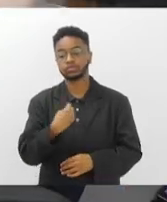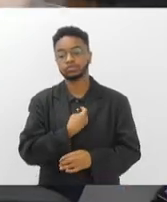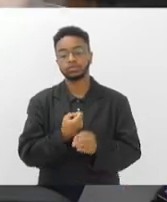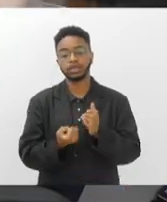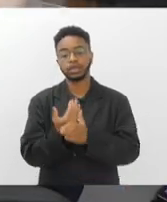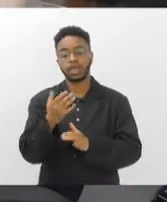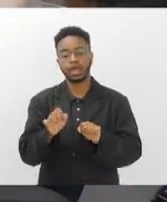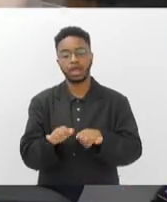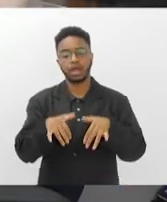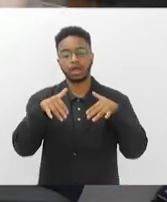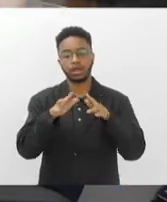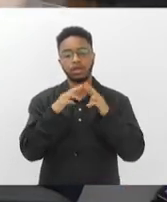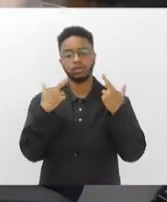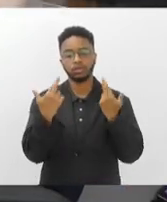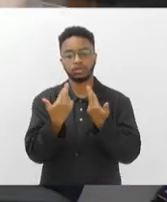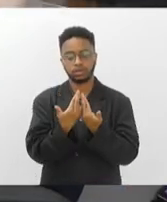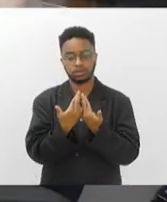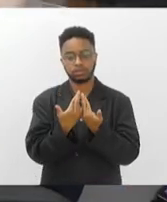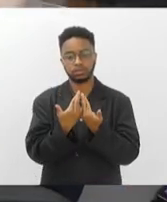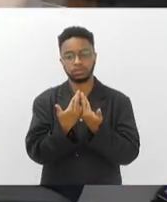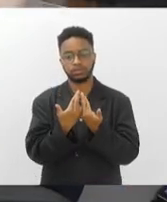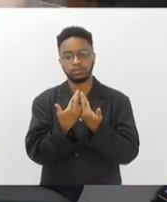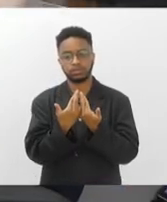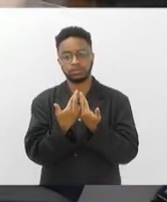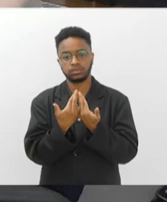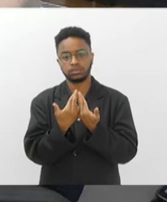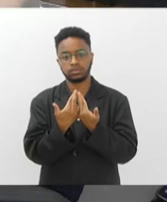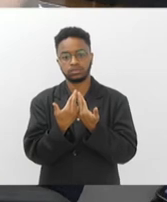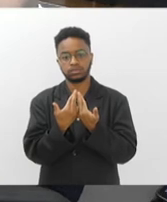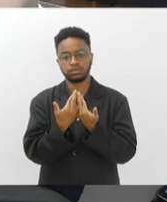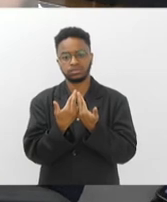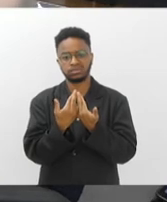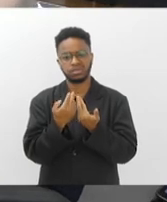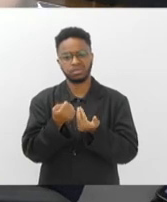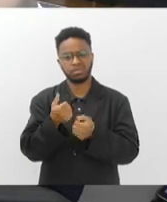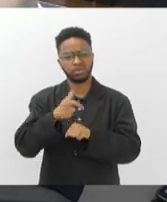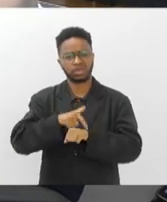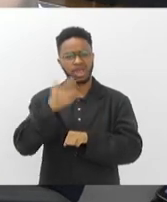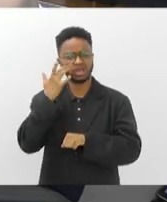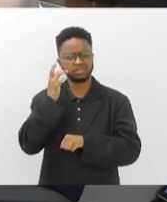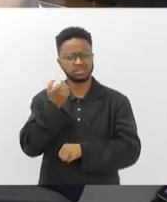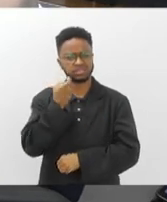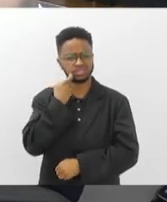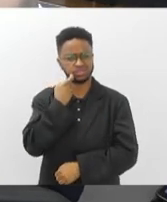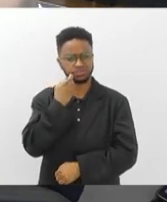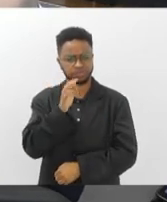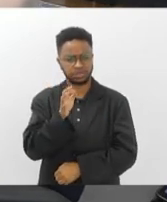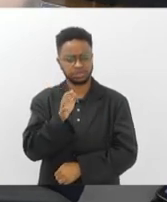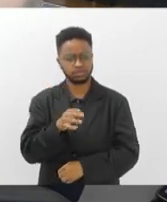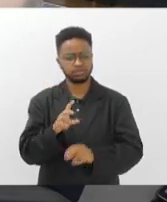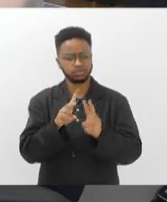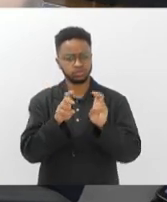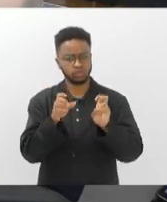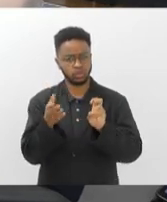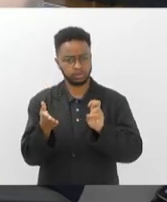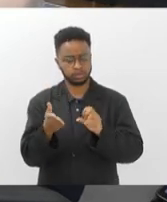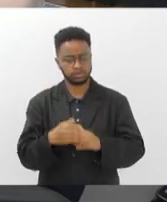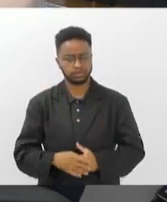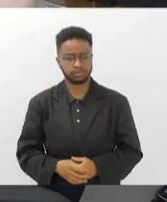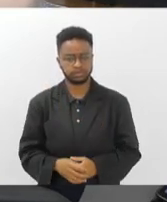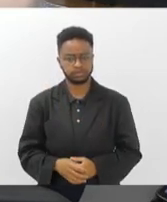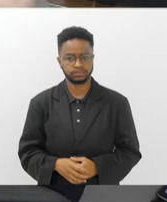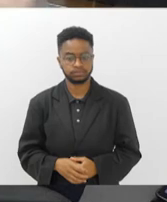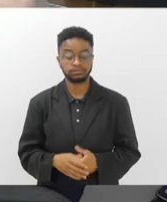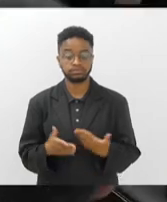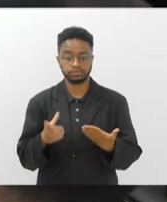uma audiência pública a... poucos dias atrás, se não me engano, sexta-feira, sobre esse tema. E estava